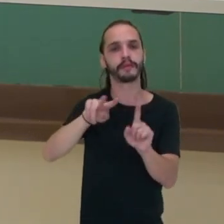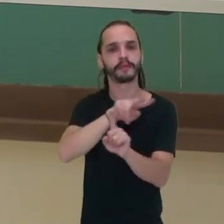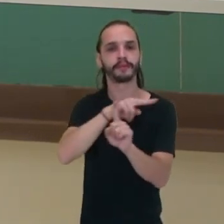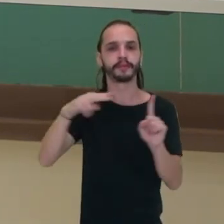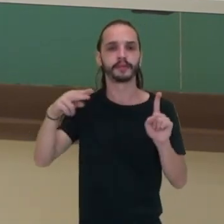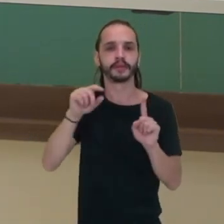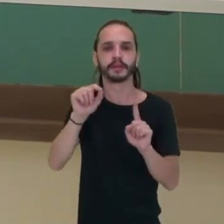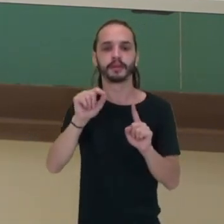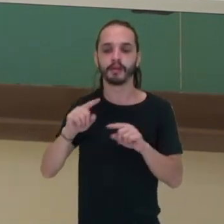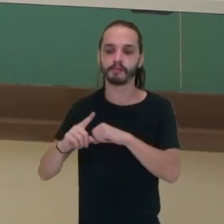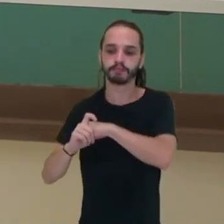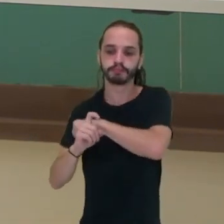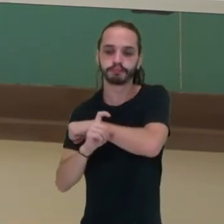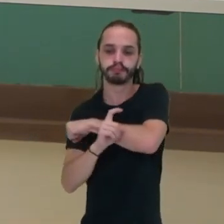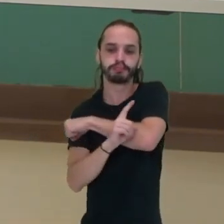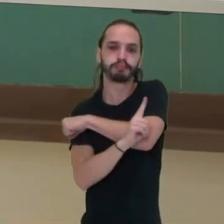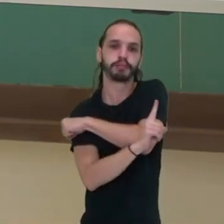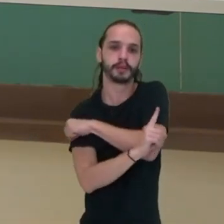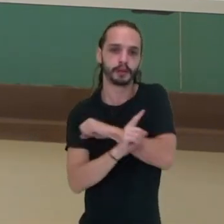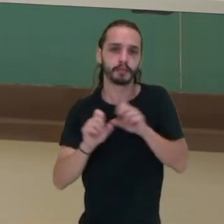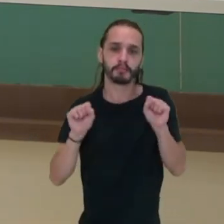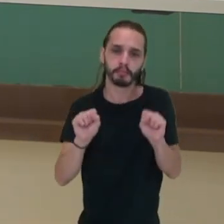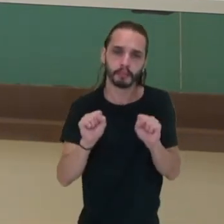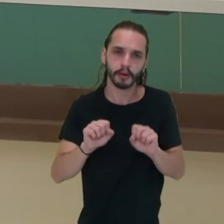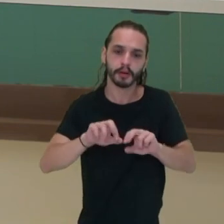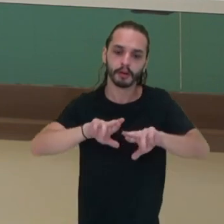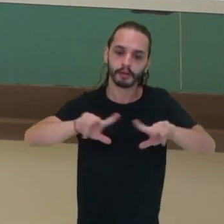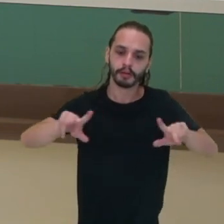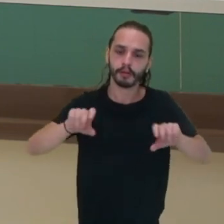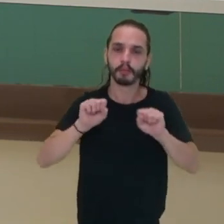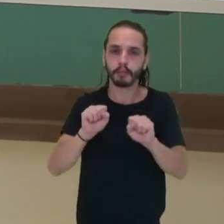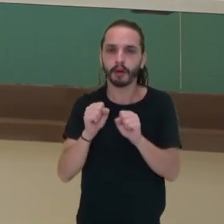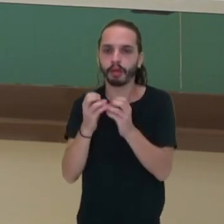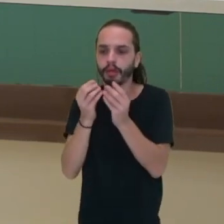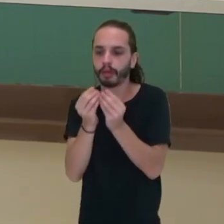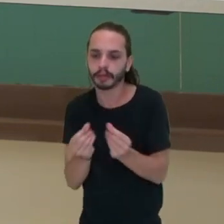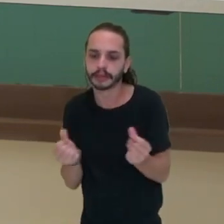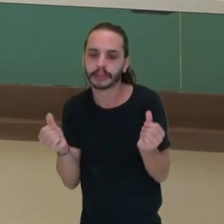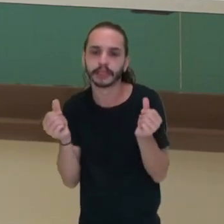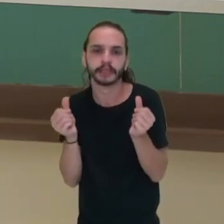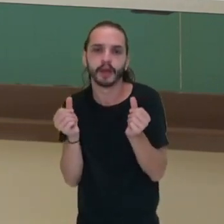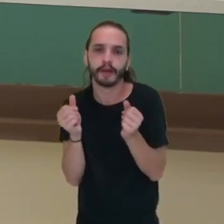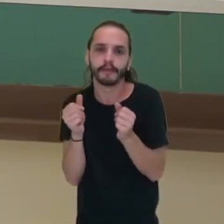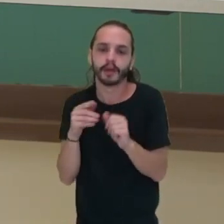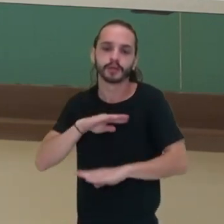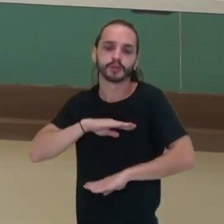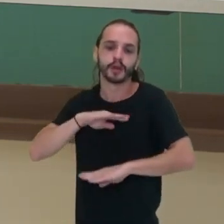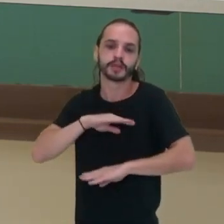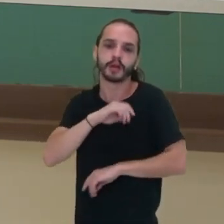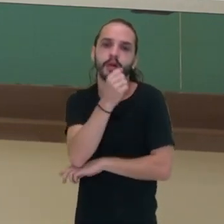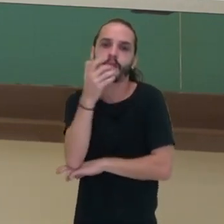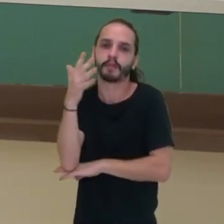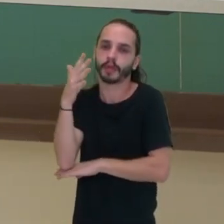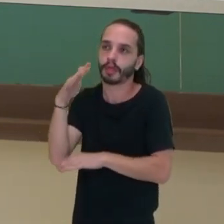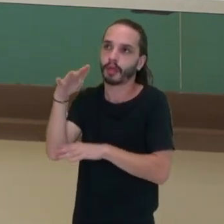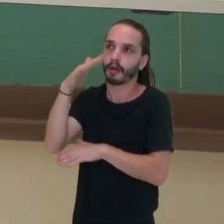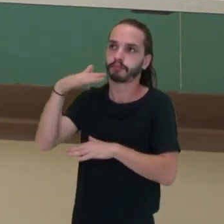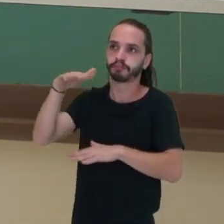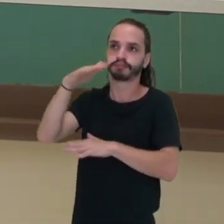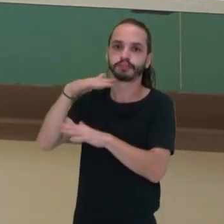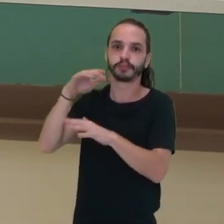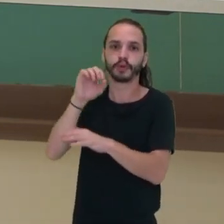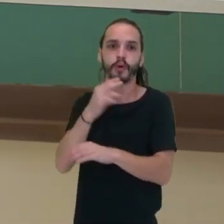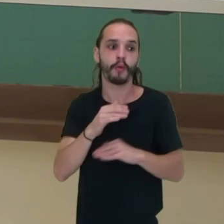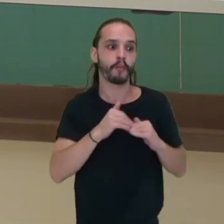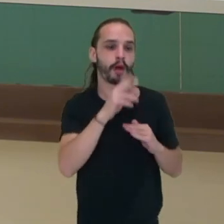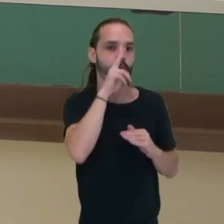aí evolutivo, né? Elas podem se tornar sensíveis a uma situação ambiental ou mais fortes,